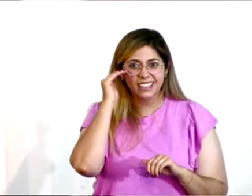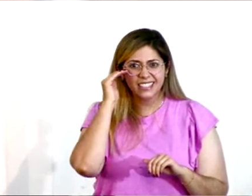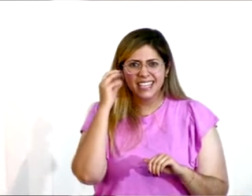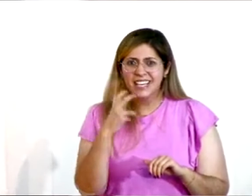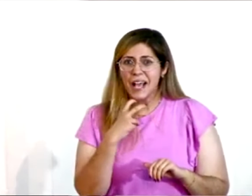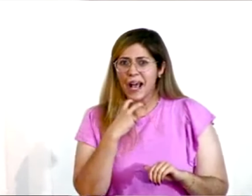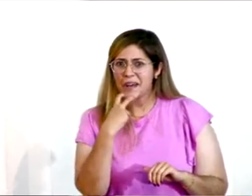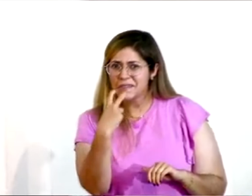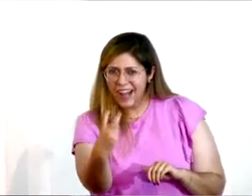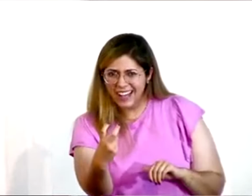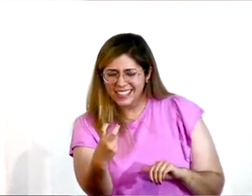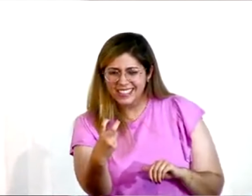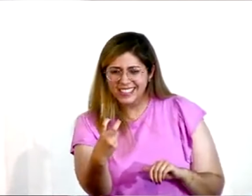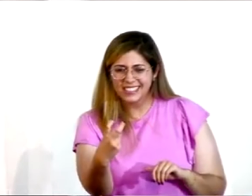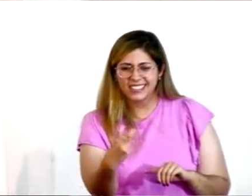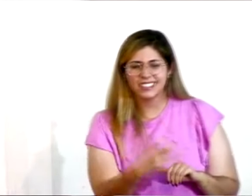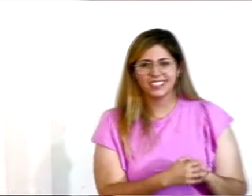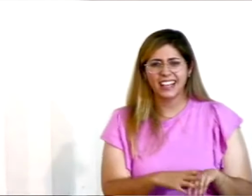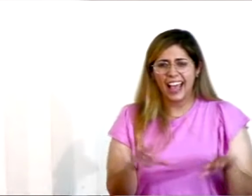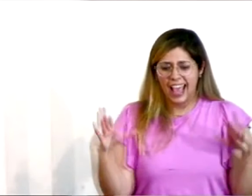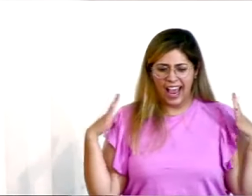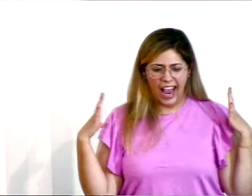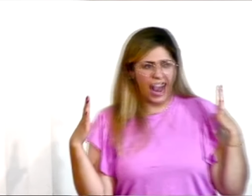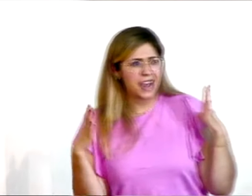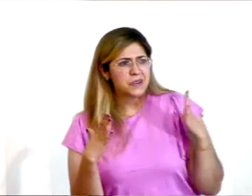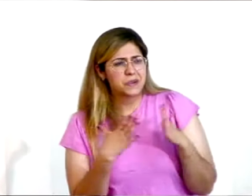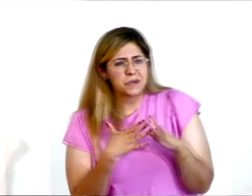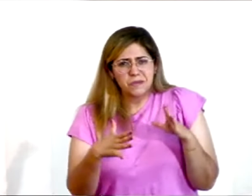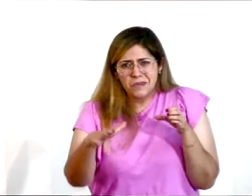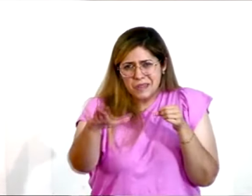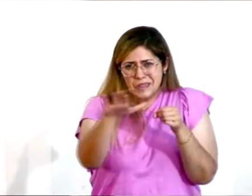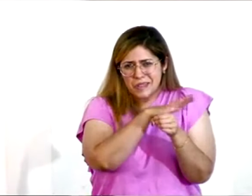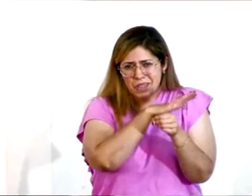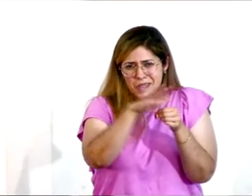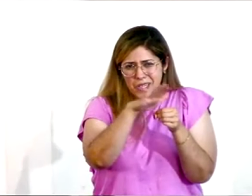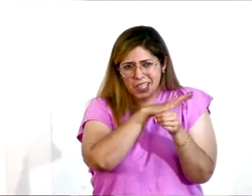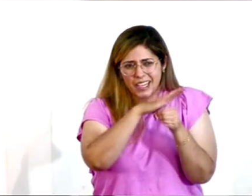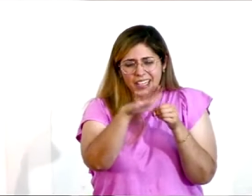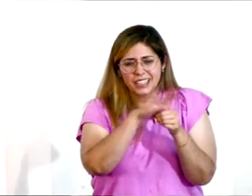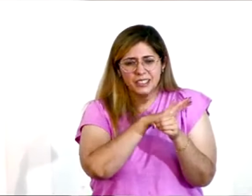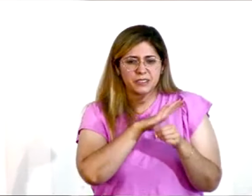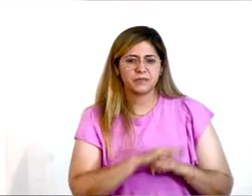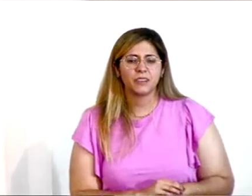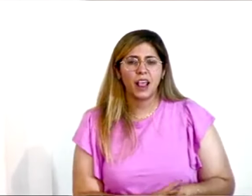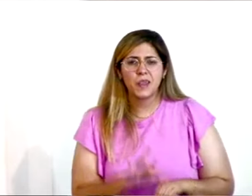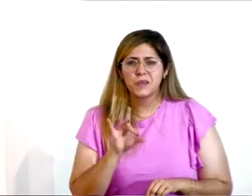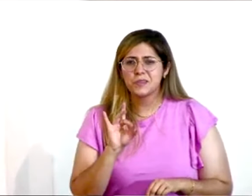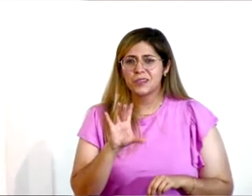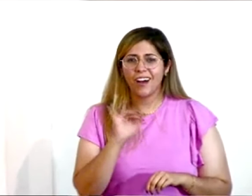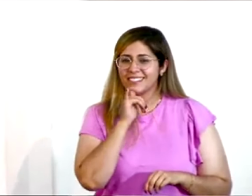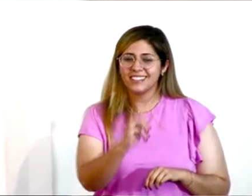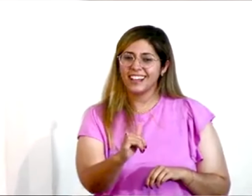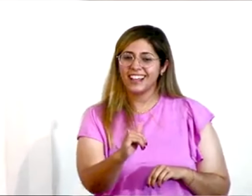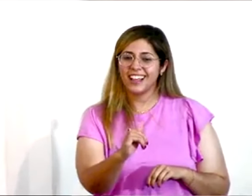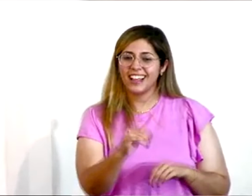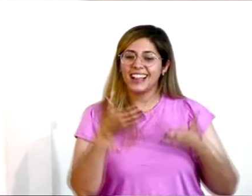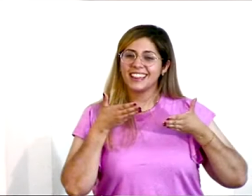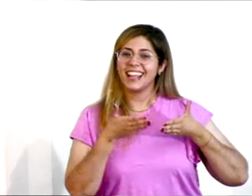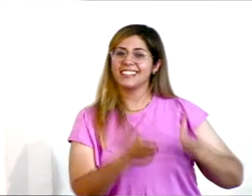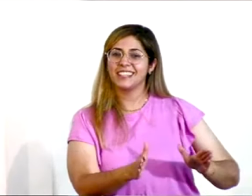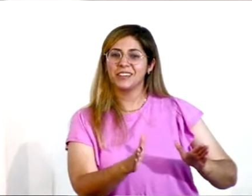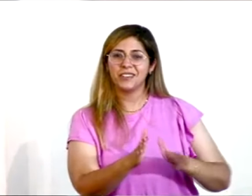E eles, uma miríades de anjos, diz o texto, veio simplesmente só dizer, nasceu, tá?